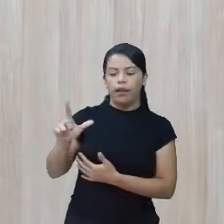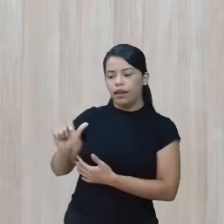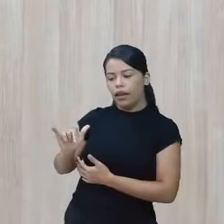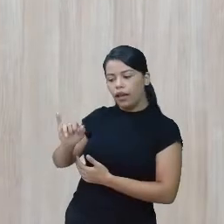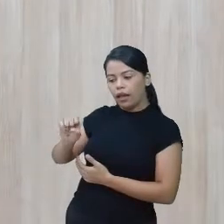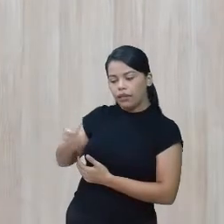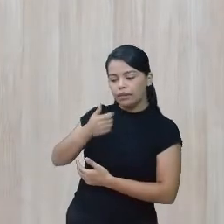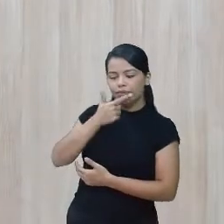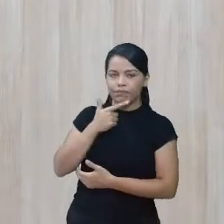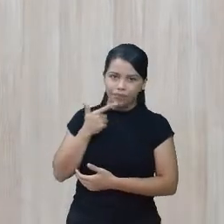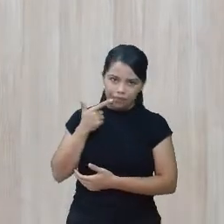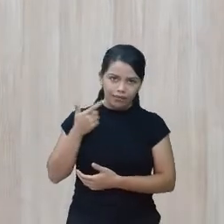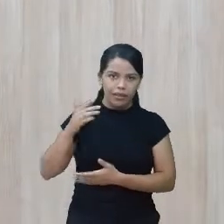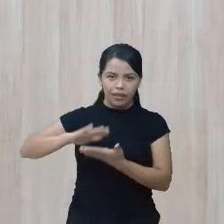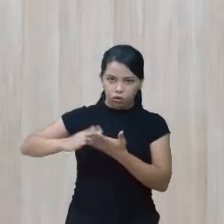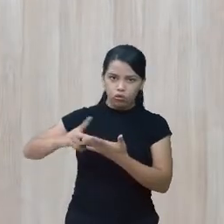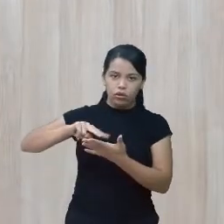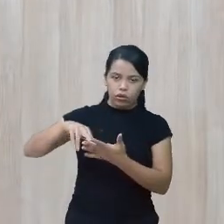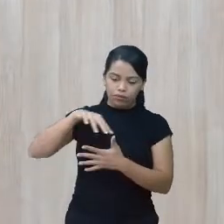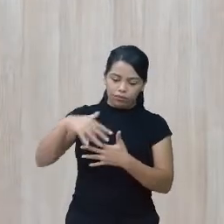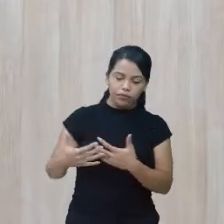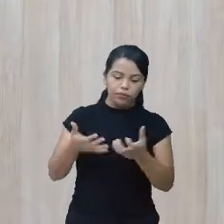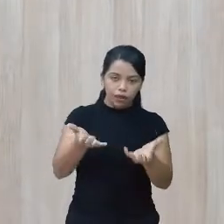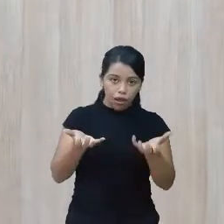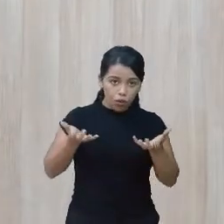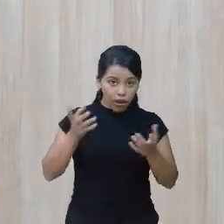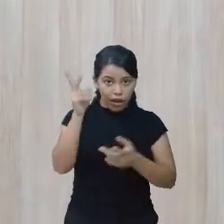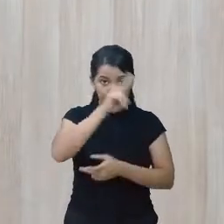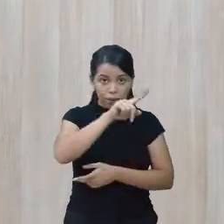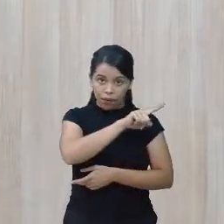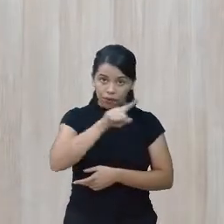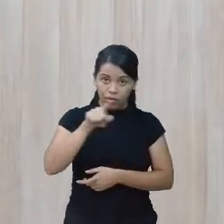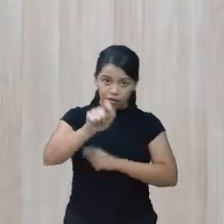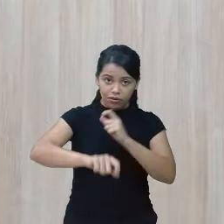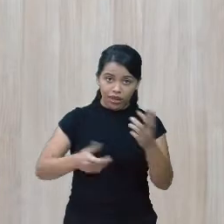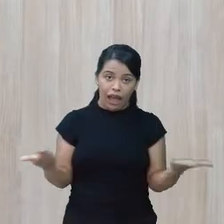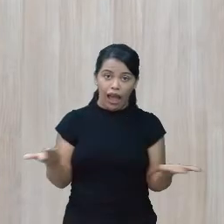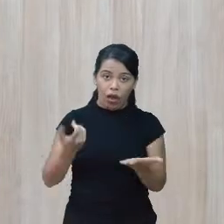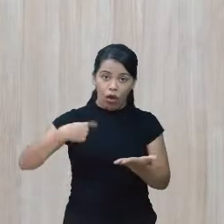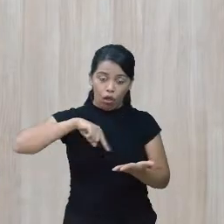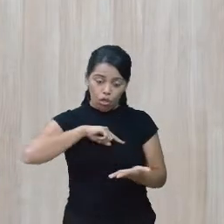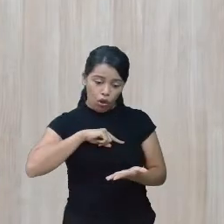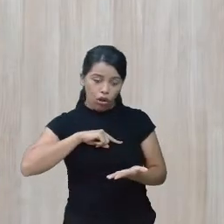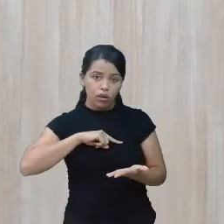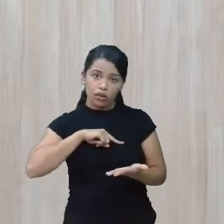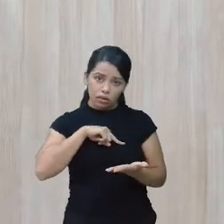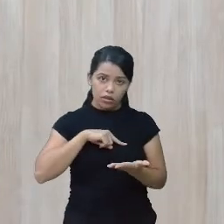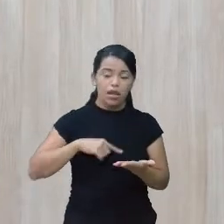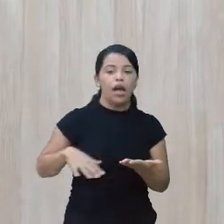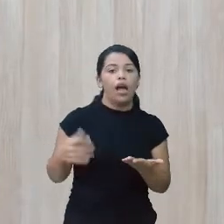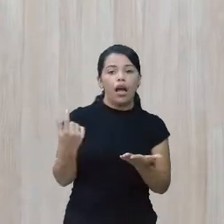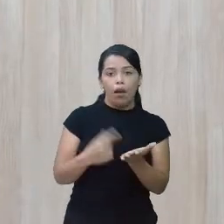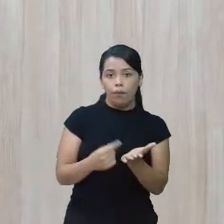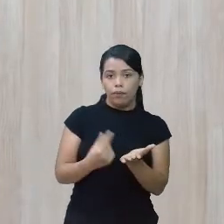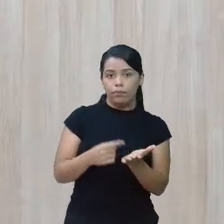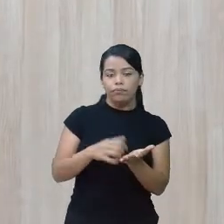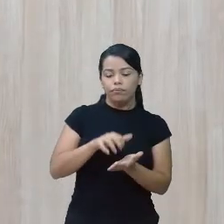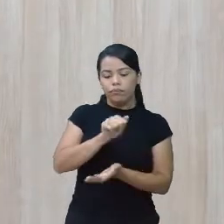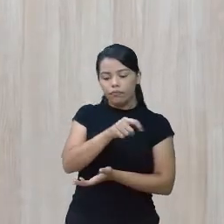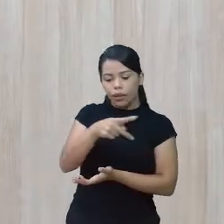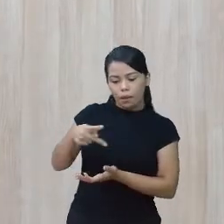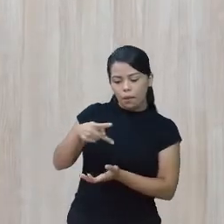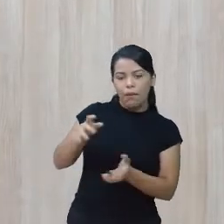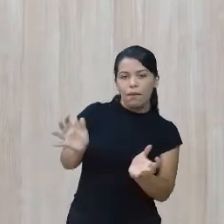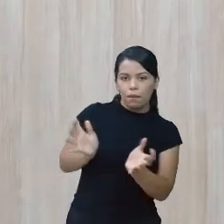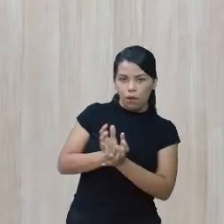E eu queria lembrar vocês que agora a nossa plataforma da Educa Recife já está em plena